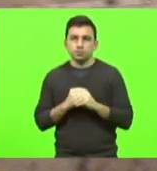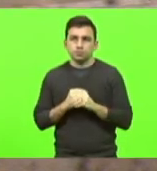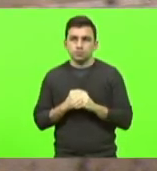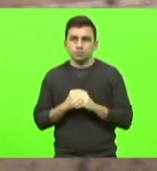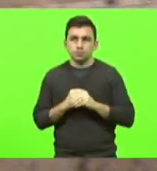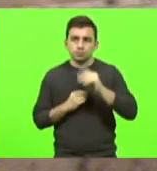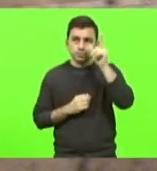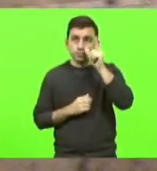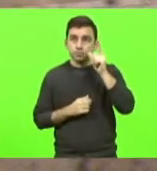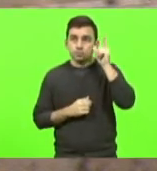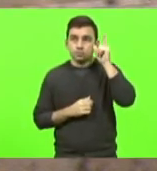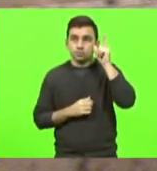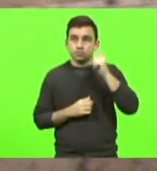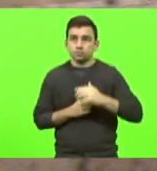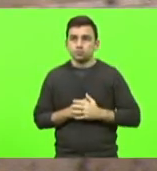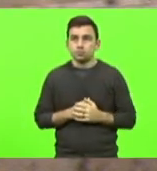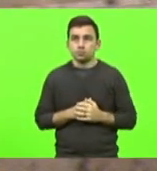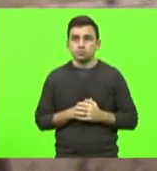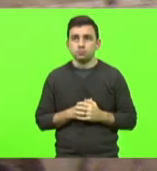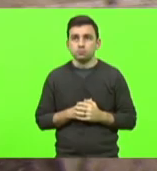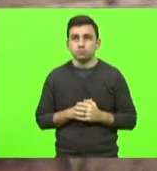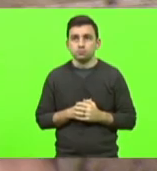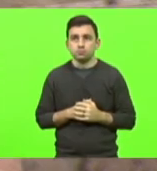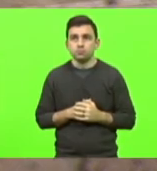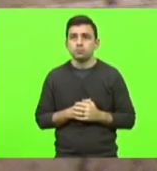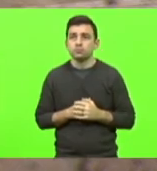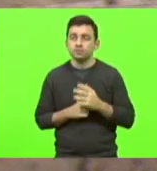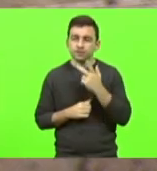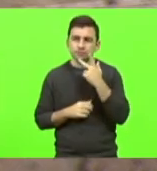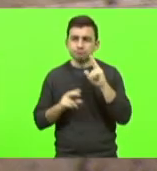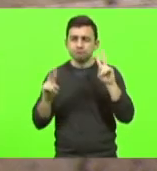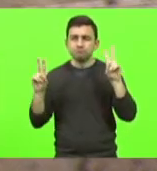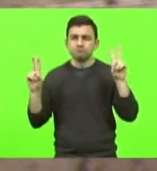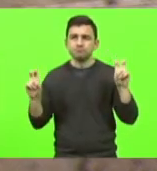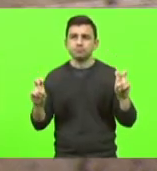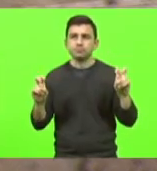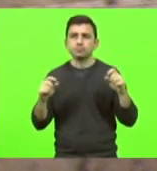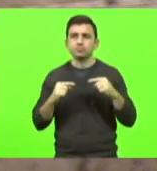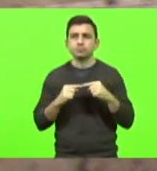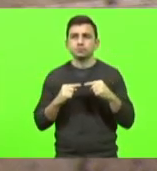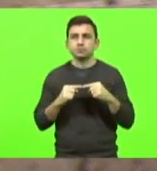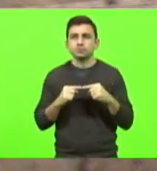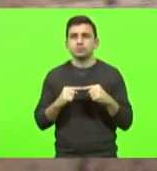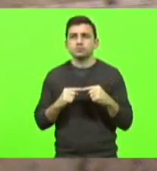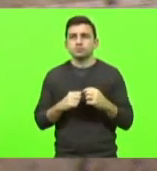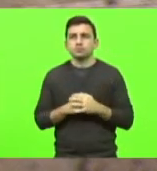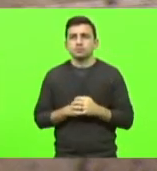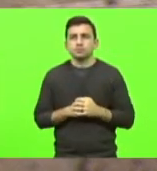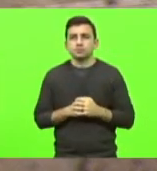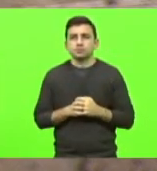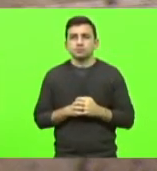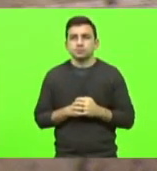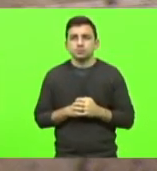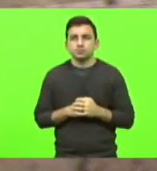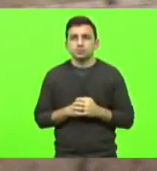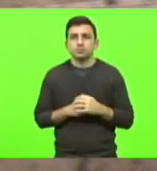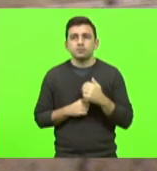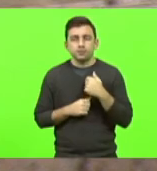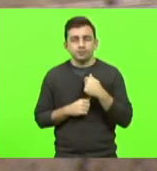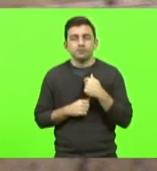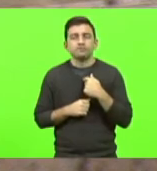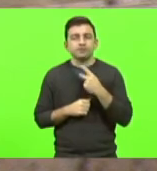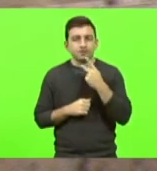Laércio para falar desse tema e eu e eu falei que eu recebi